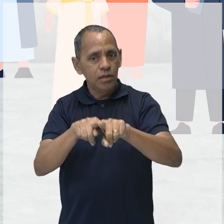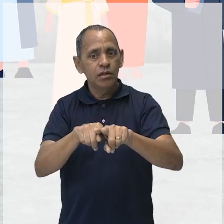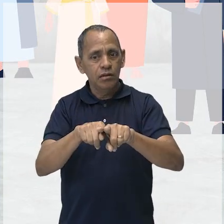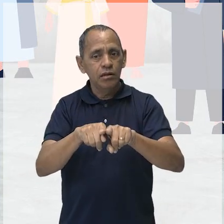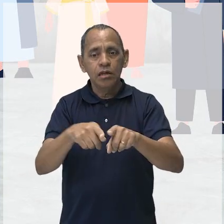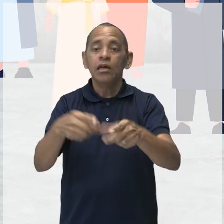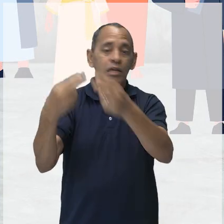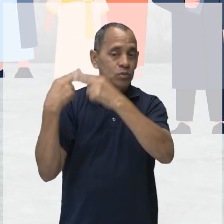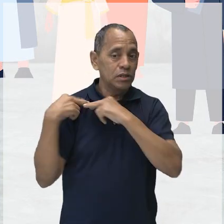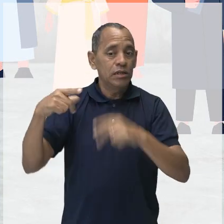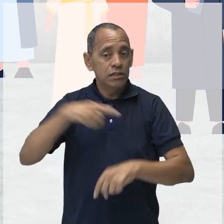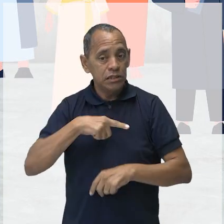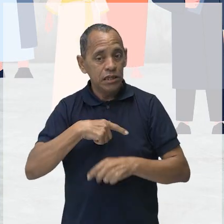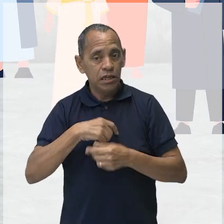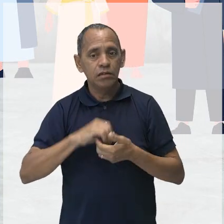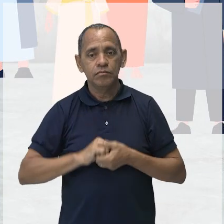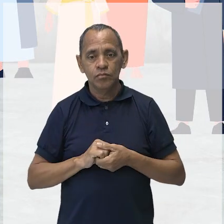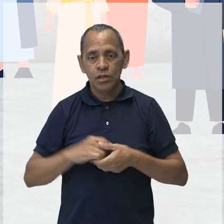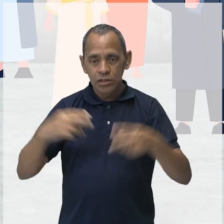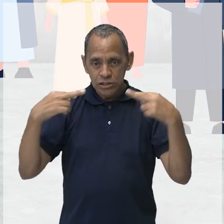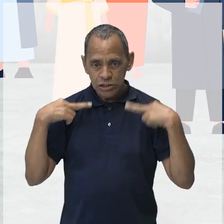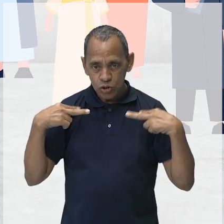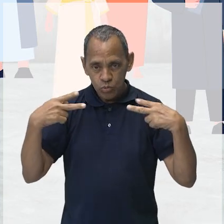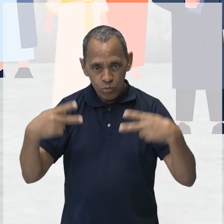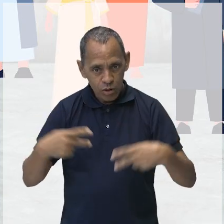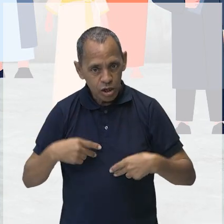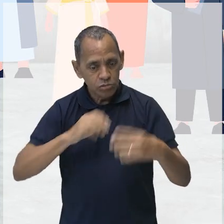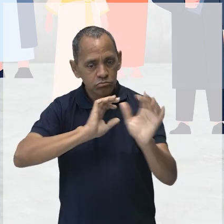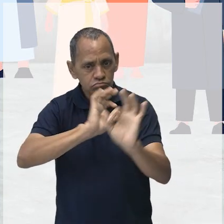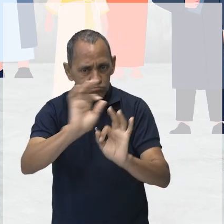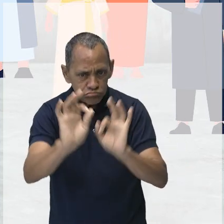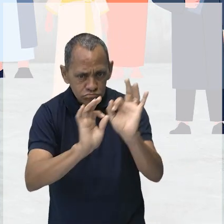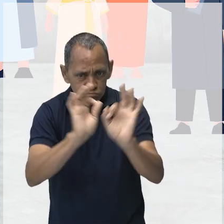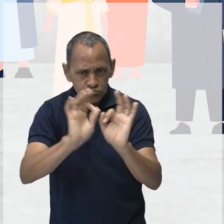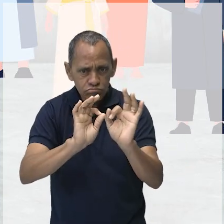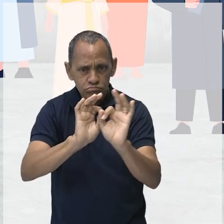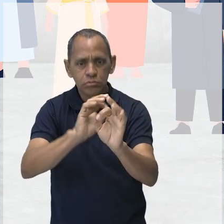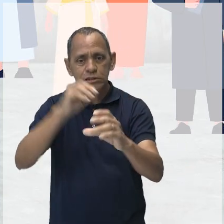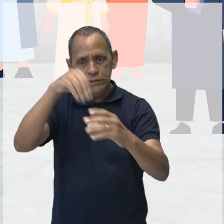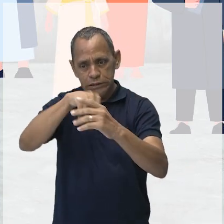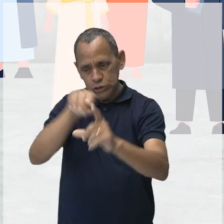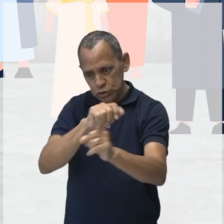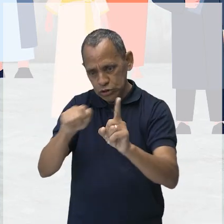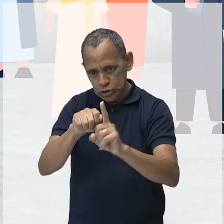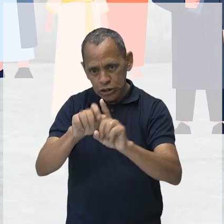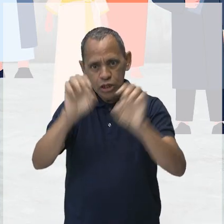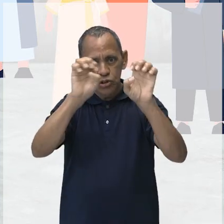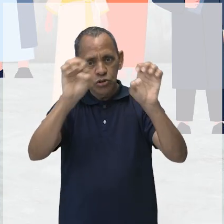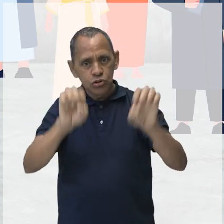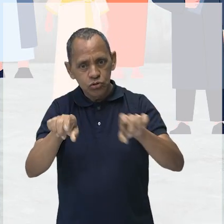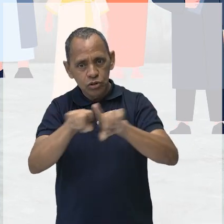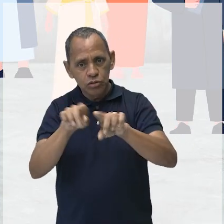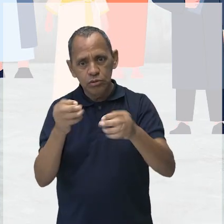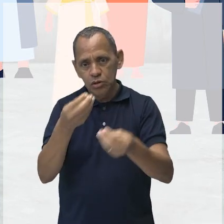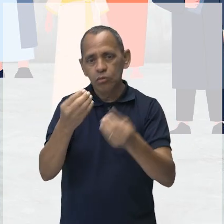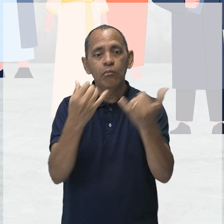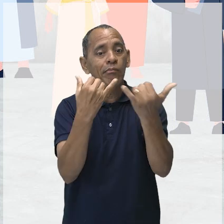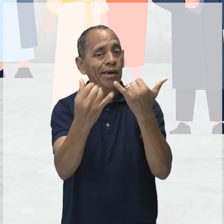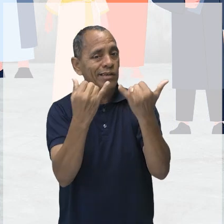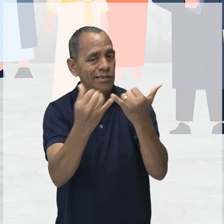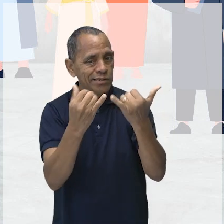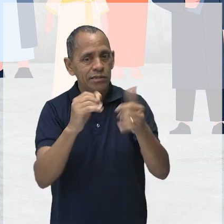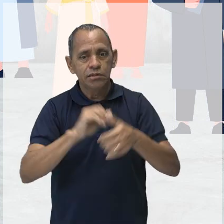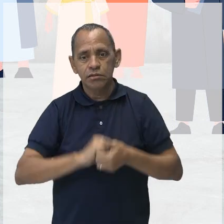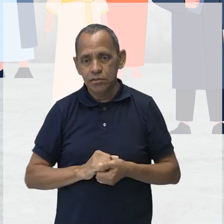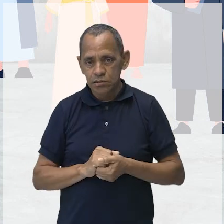A humanidade se organiza em sociedades, né? Com estruturas por vezes similares,